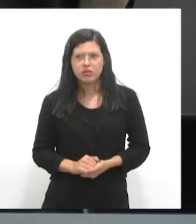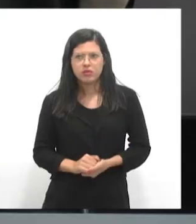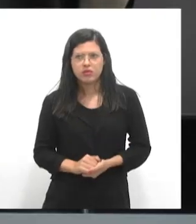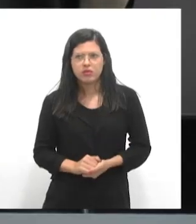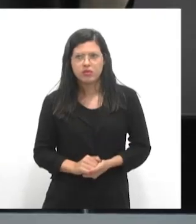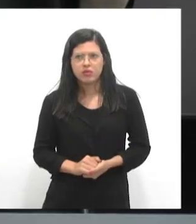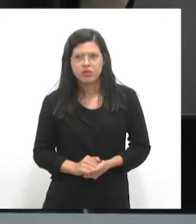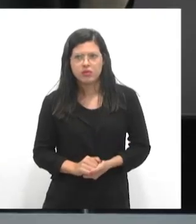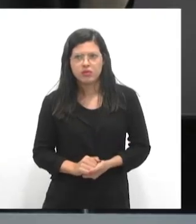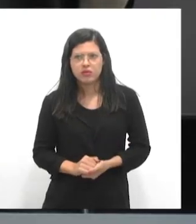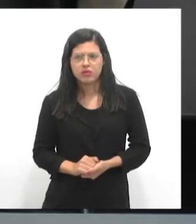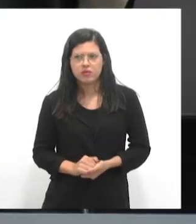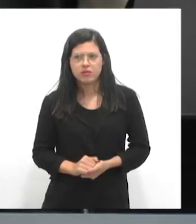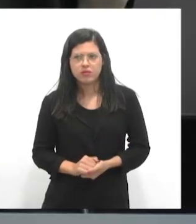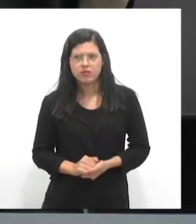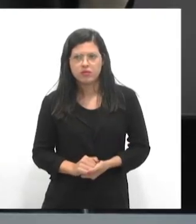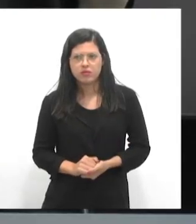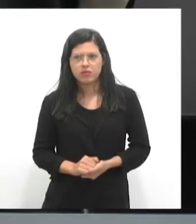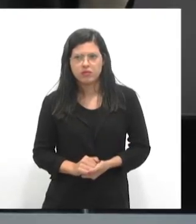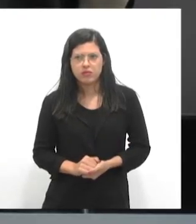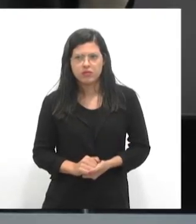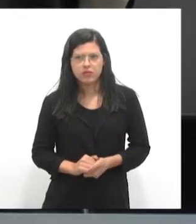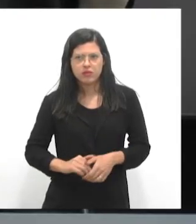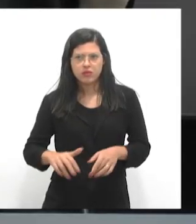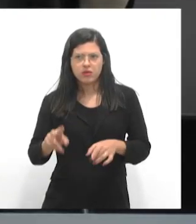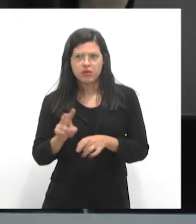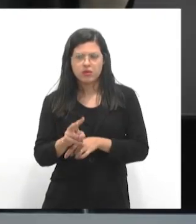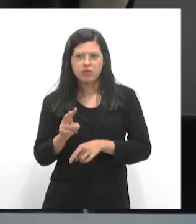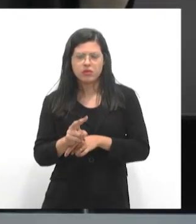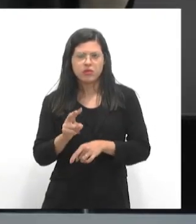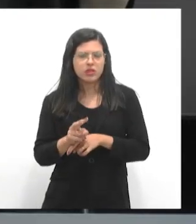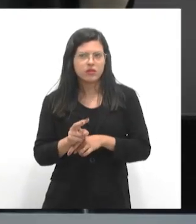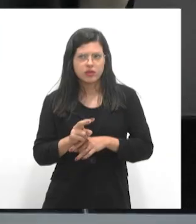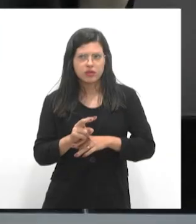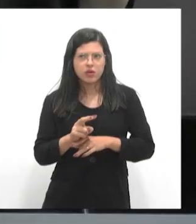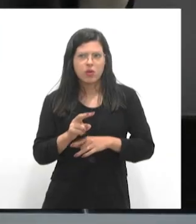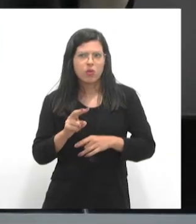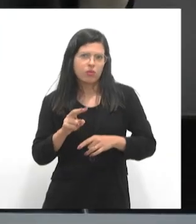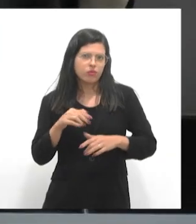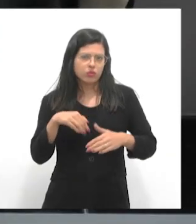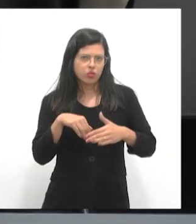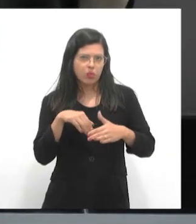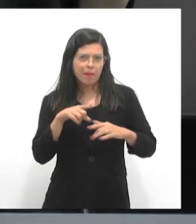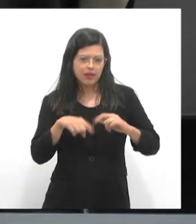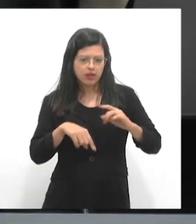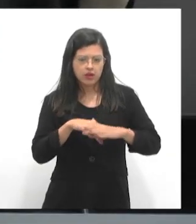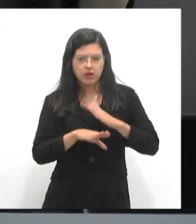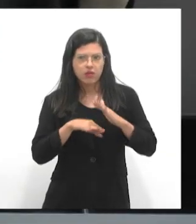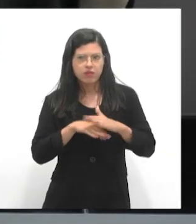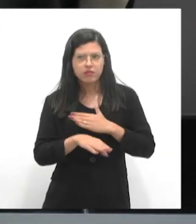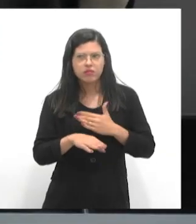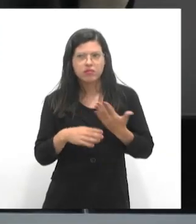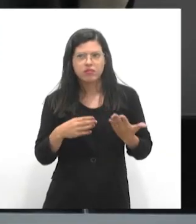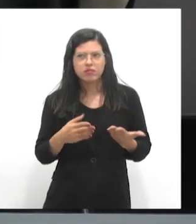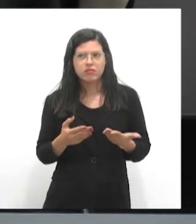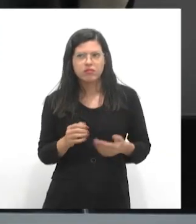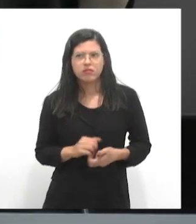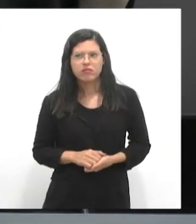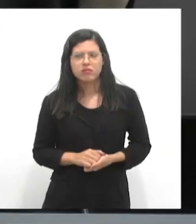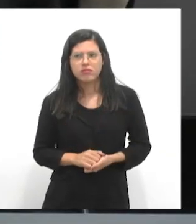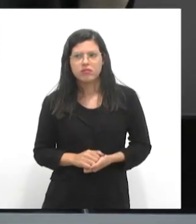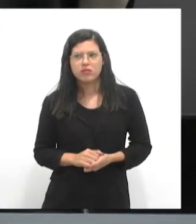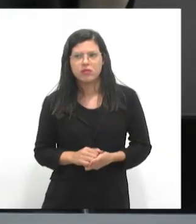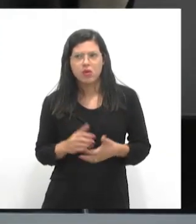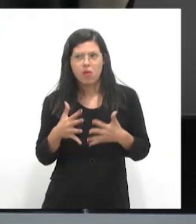E aí a conservação do acervo material é de uma complexidade imensa, né? Porque um